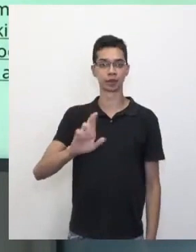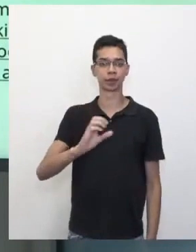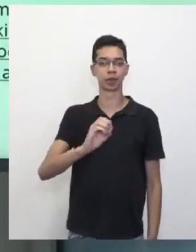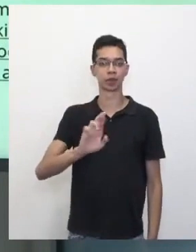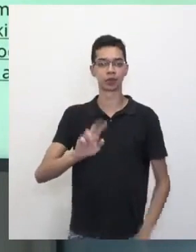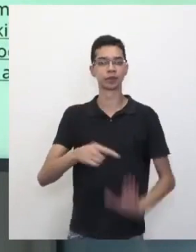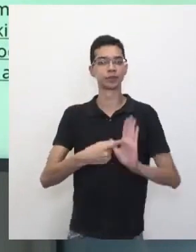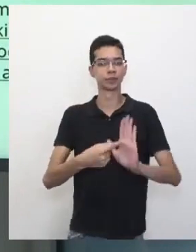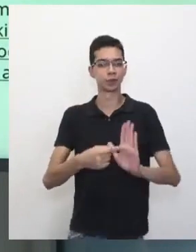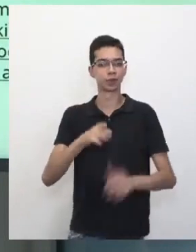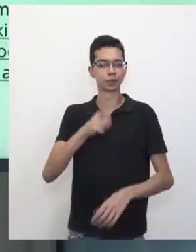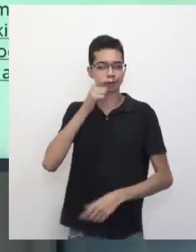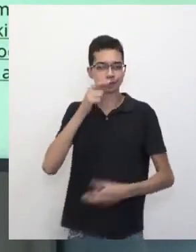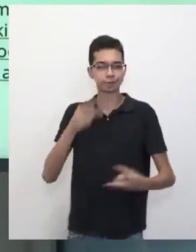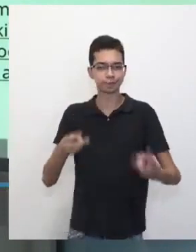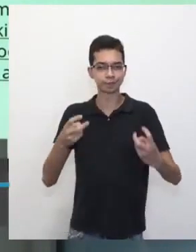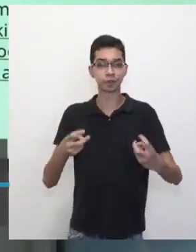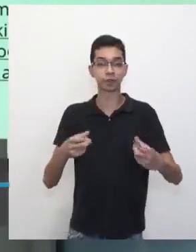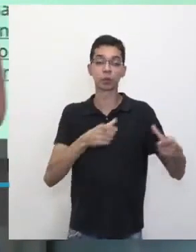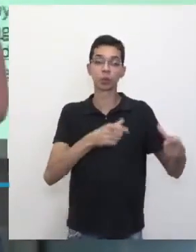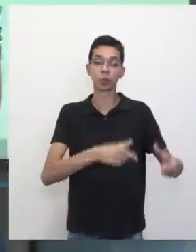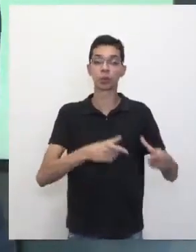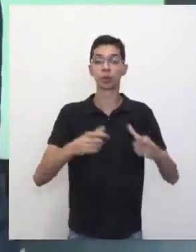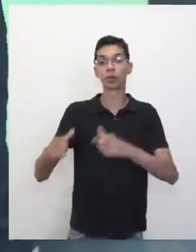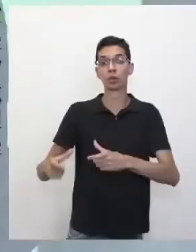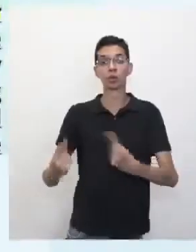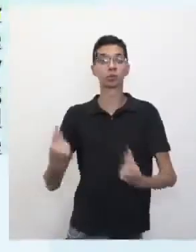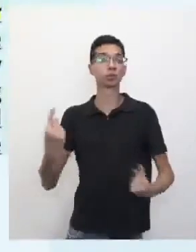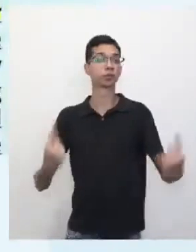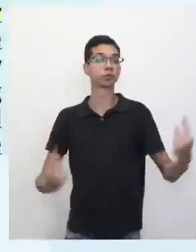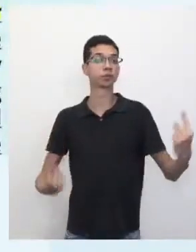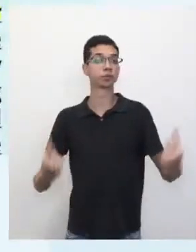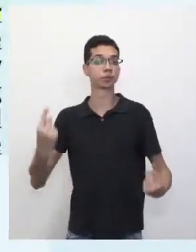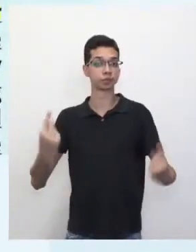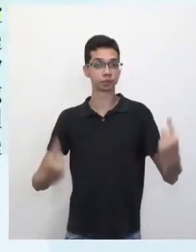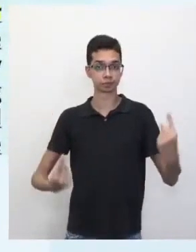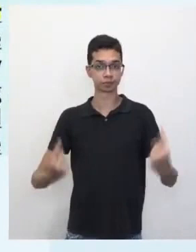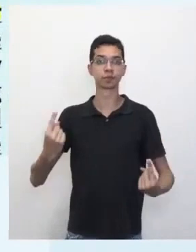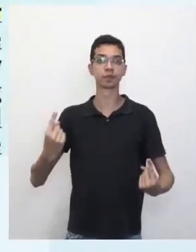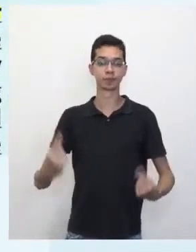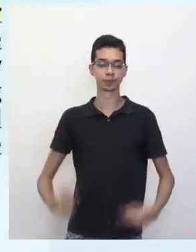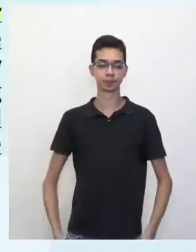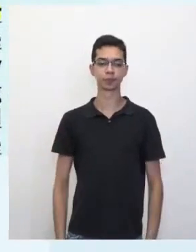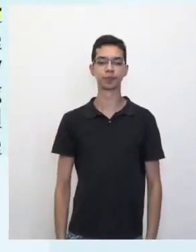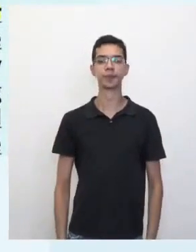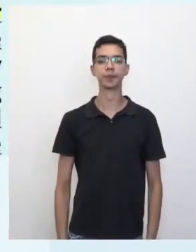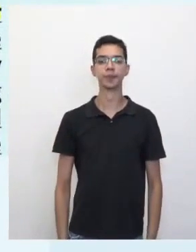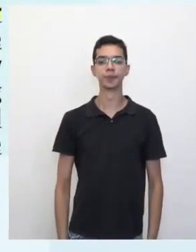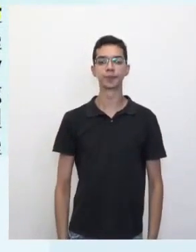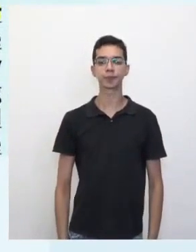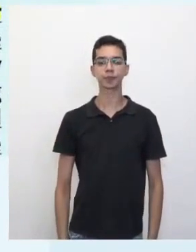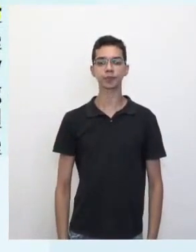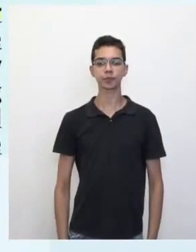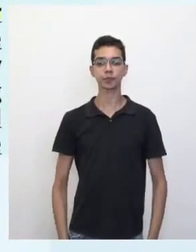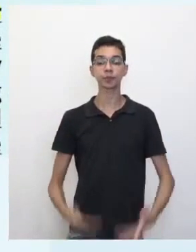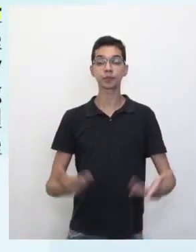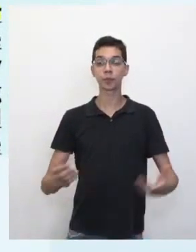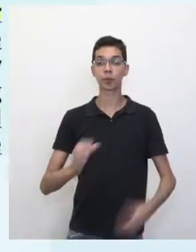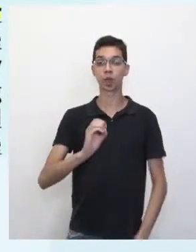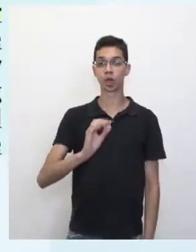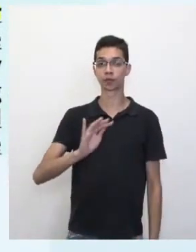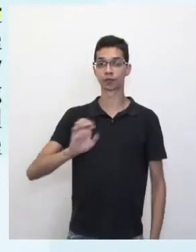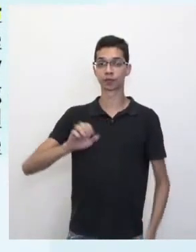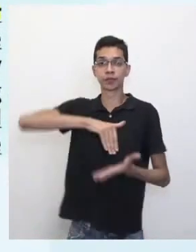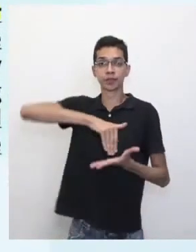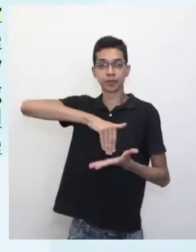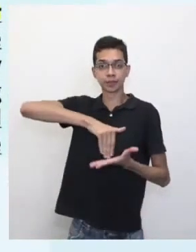Então, ou em um lugar ou em outro. Aqui ele está falando either in his moldy old office, então, ou no escritório,